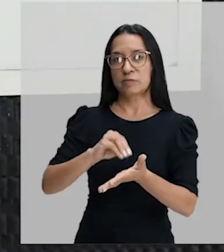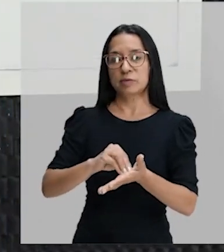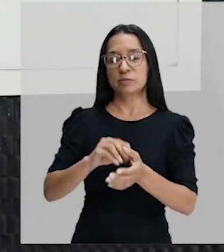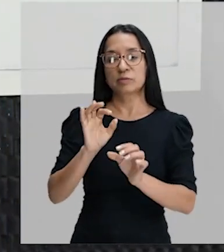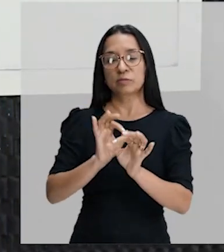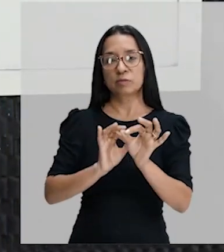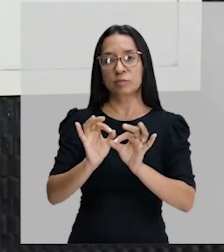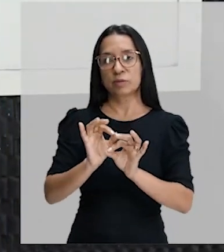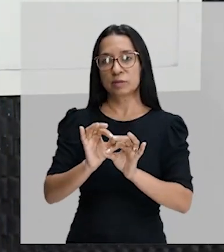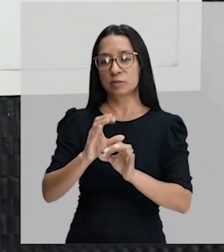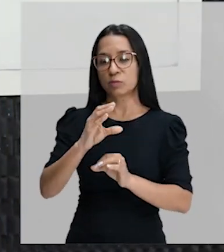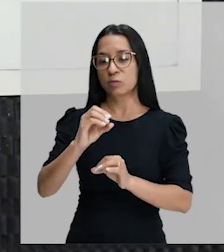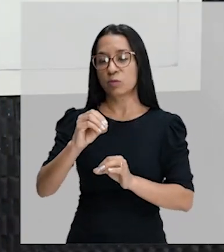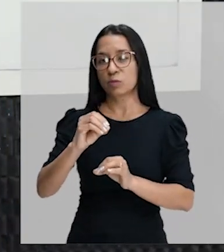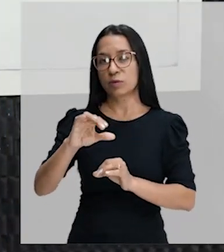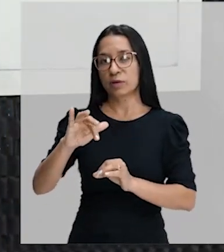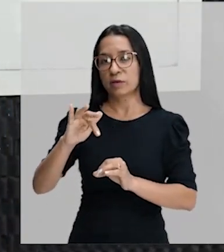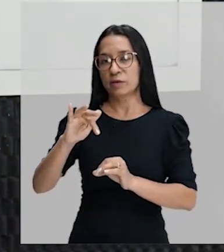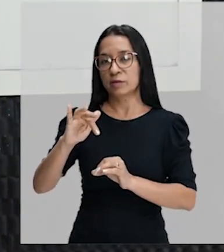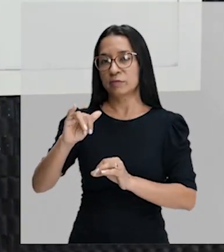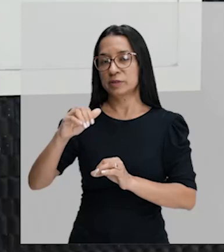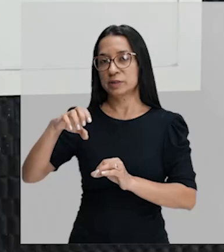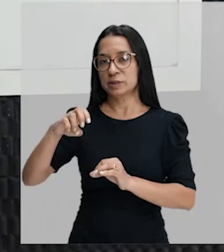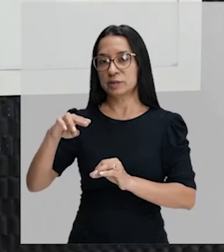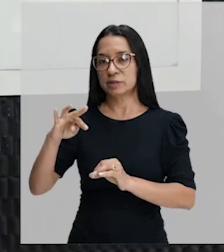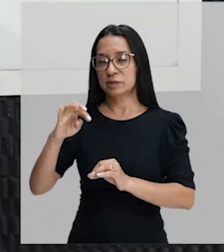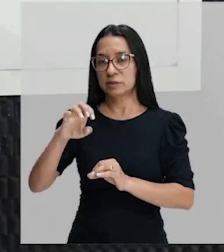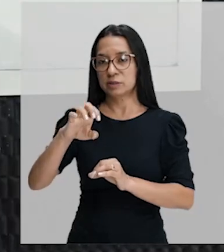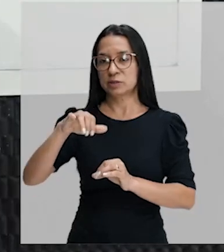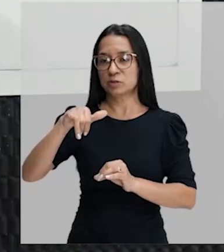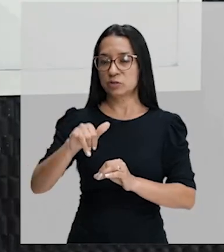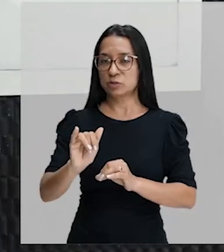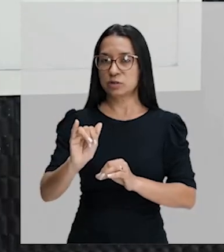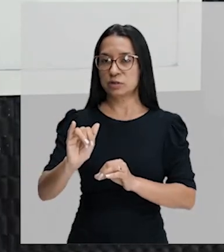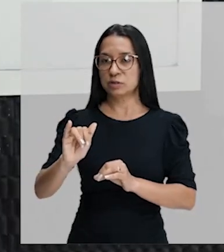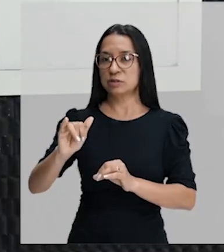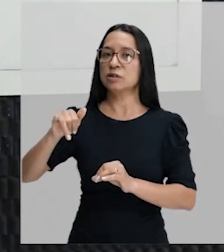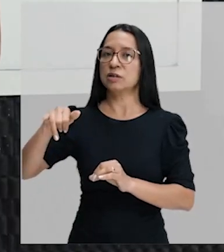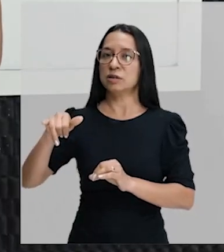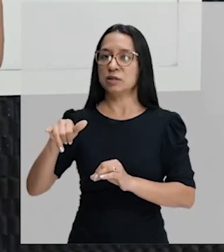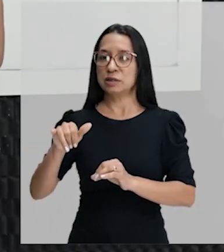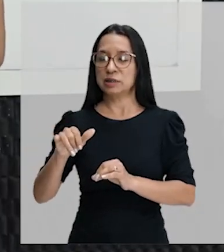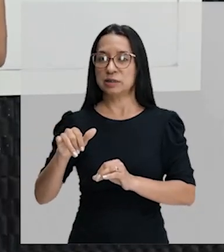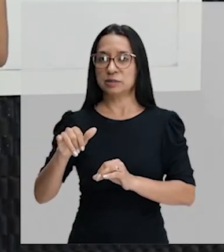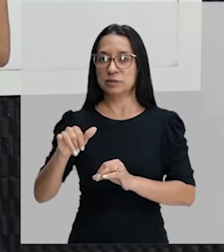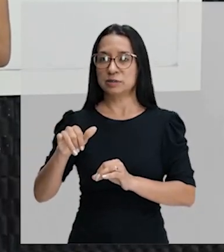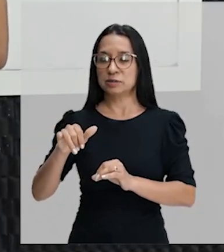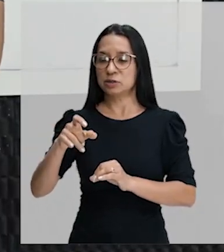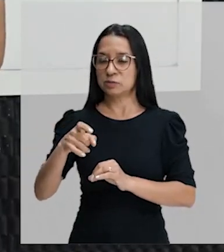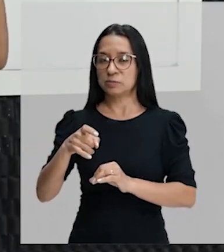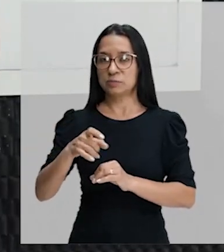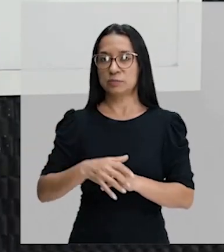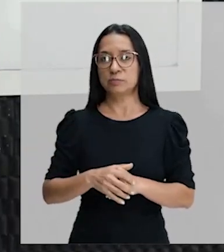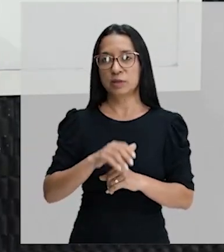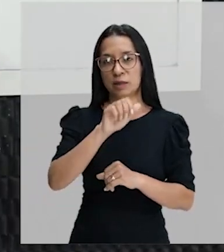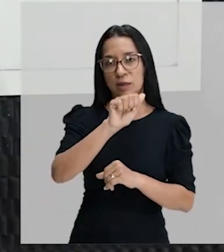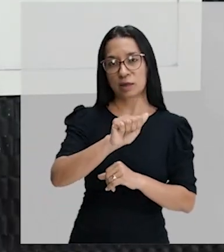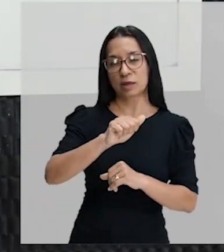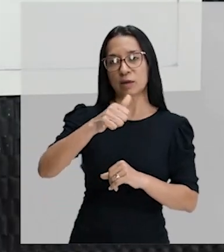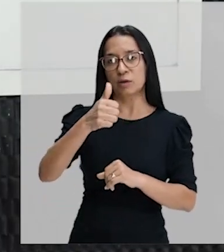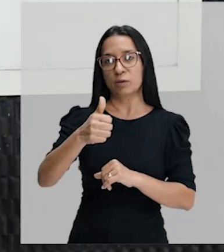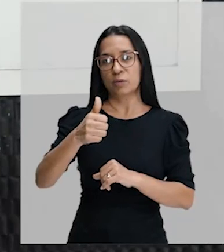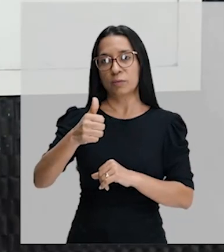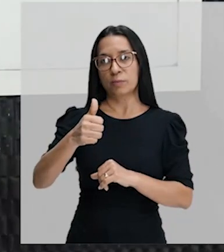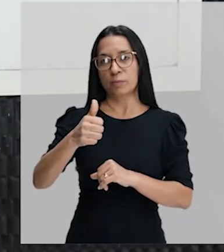e de y, né? Os coeficientes das suas incógnitas. Tá? Então, A1, B1, A2, B2.